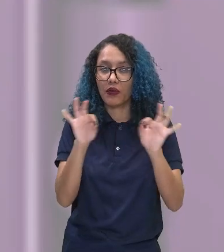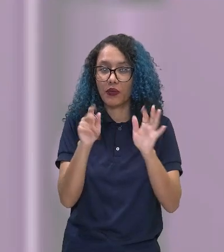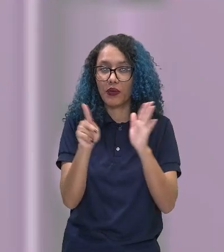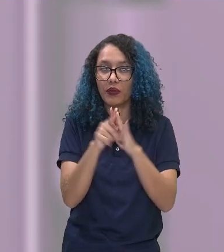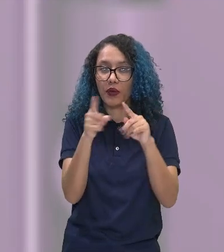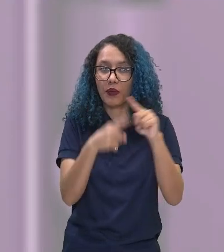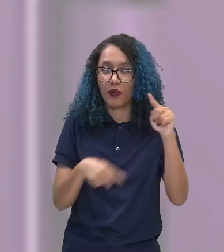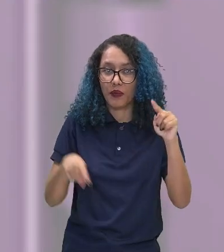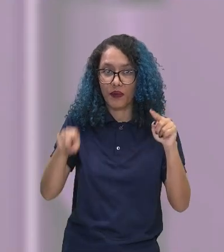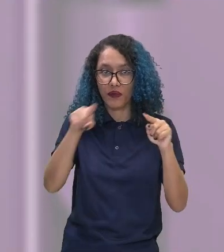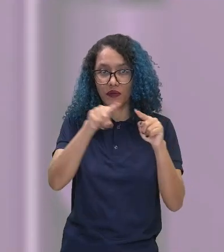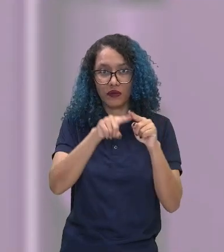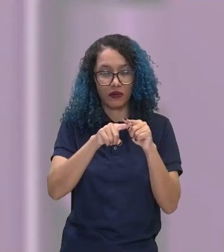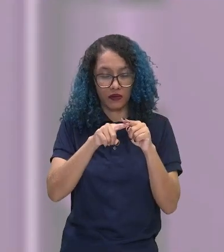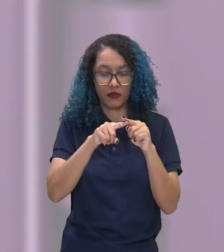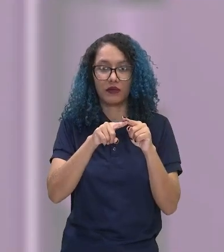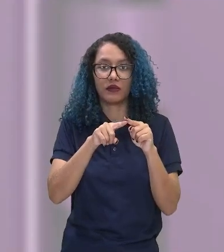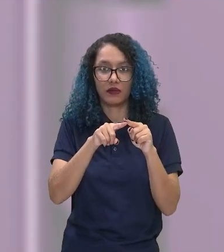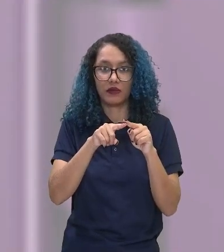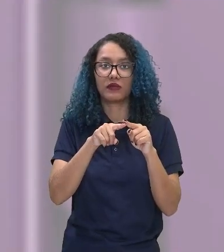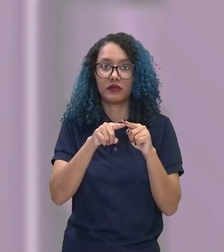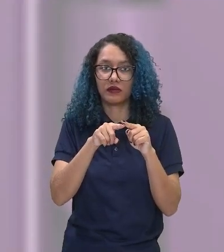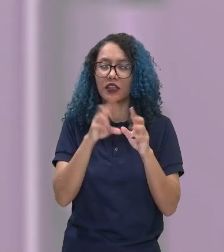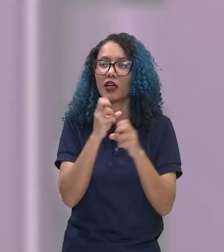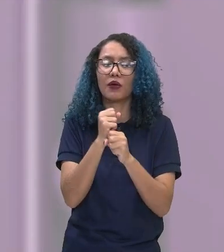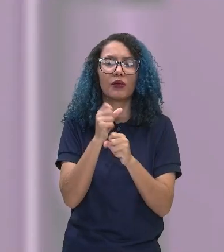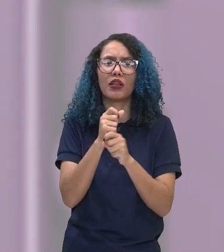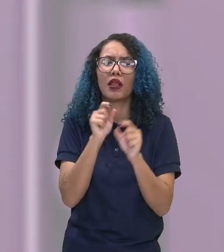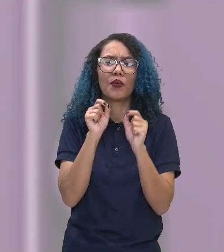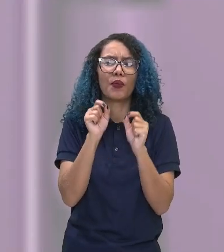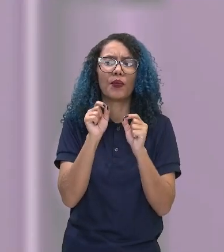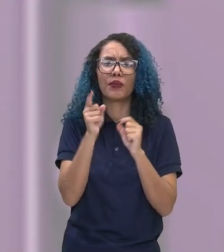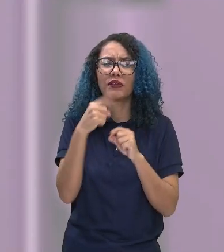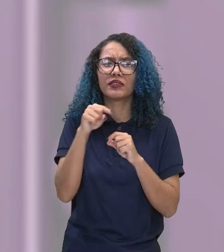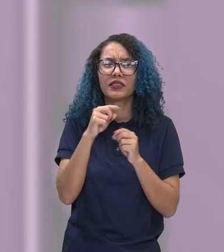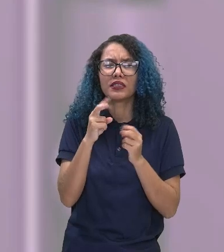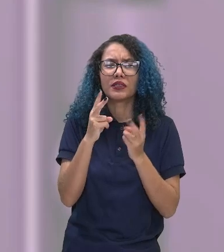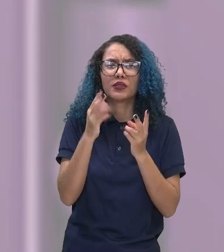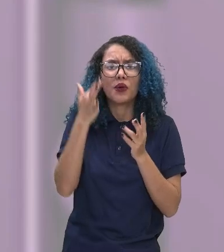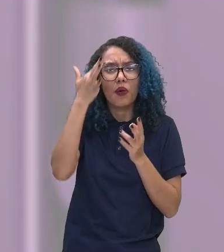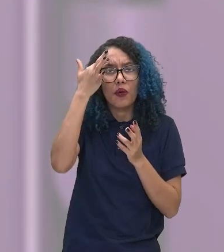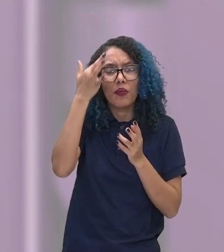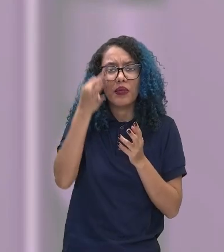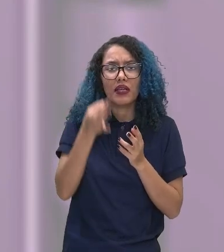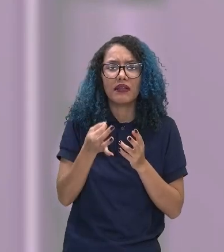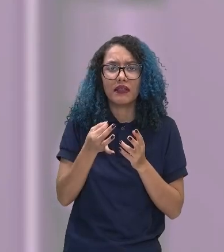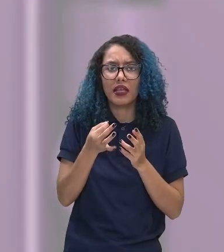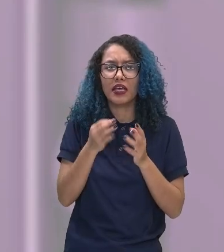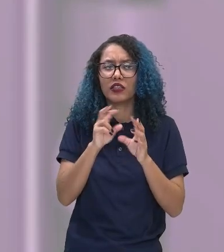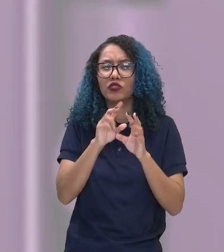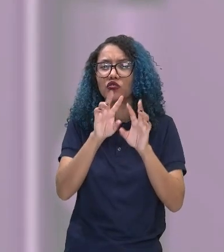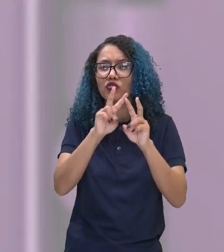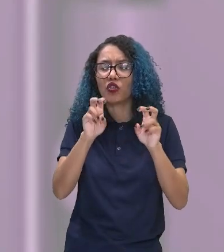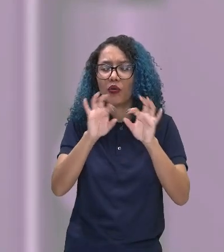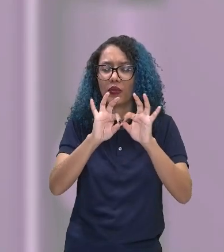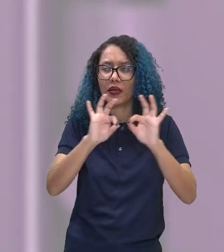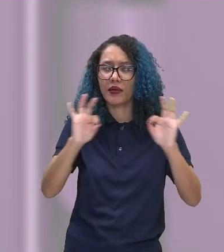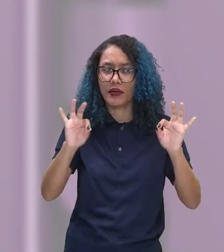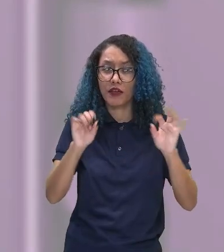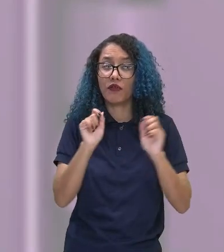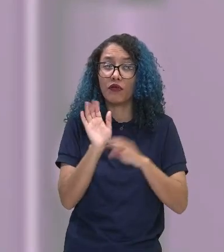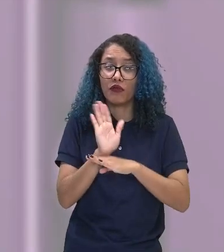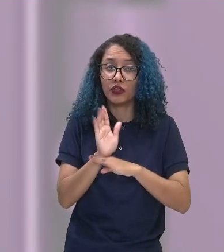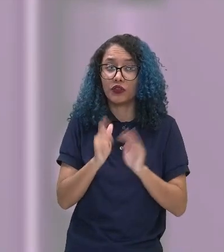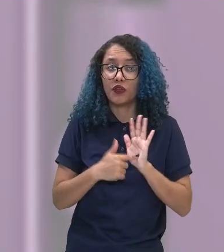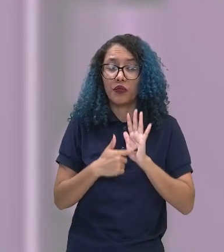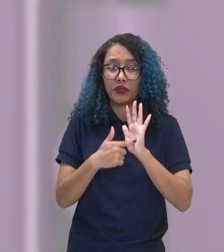circunferência. O que a gente está calculando, o que a gente vai calcular. Então, para que você entenda, quando eu estou falando comprimento de uma circunferência, eu tenho aqui uma animação que